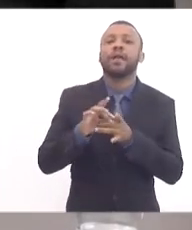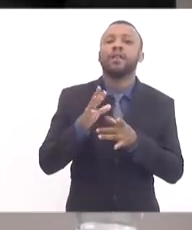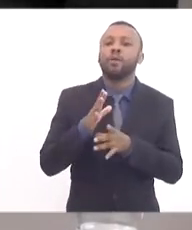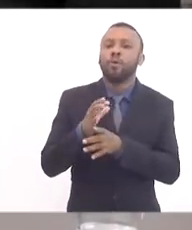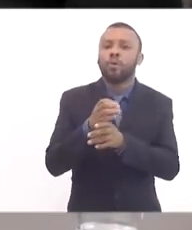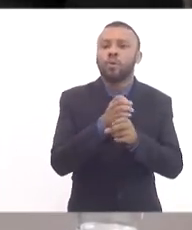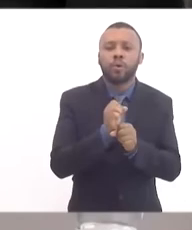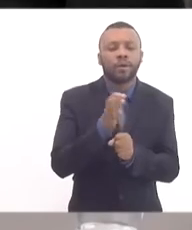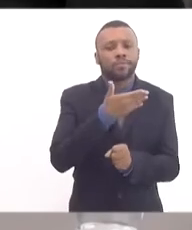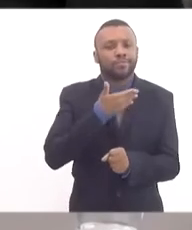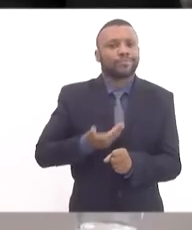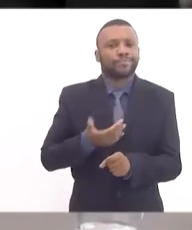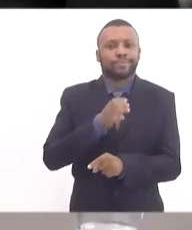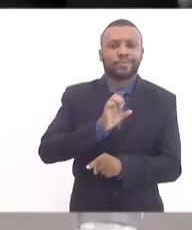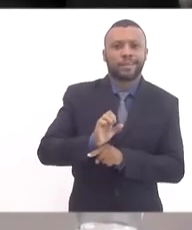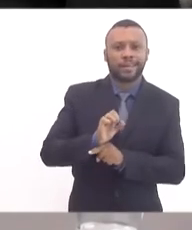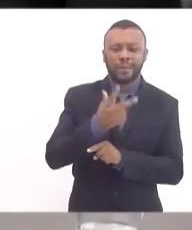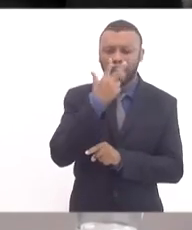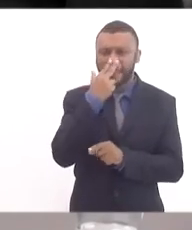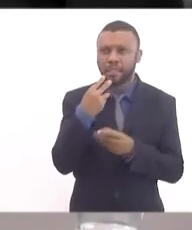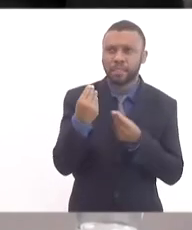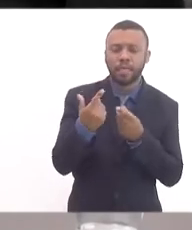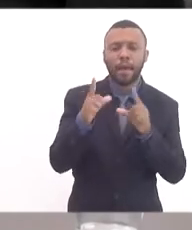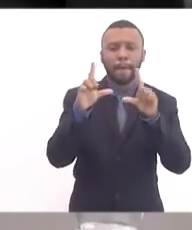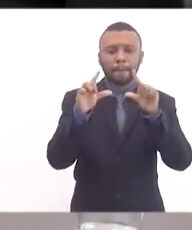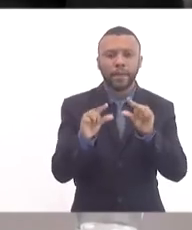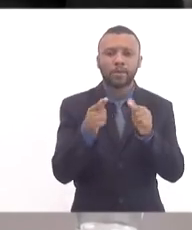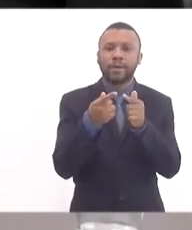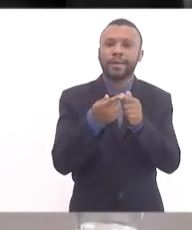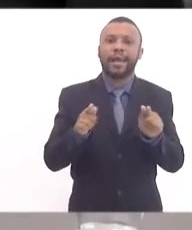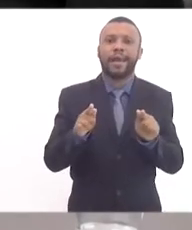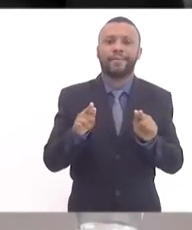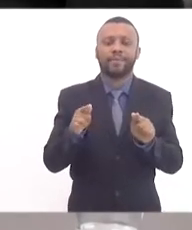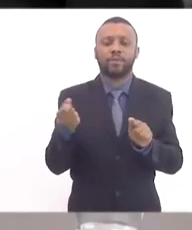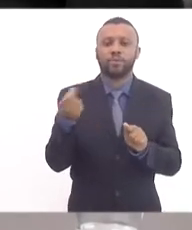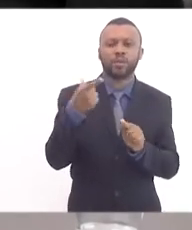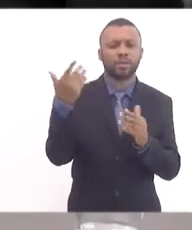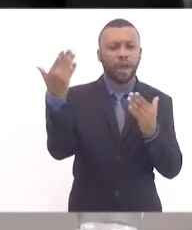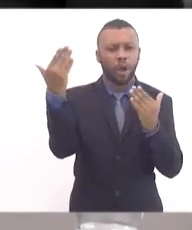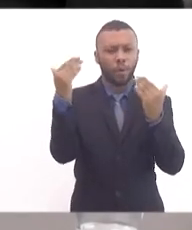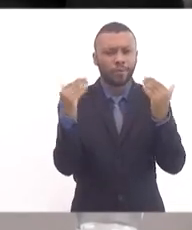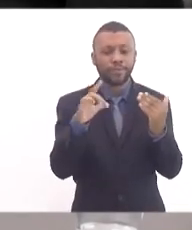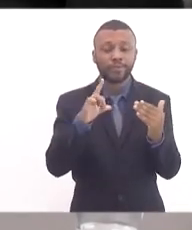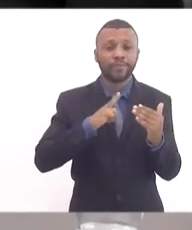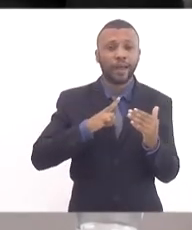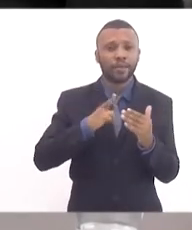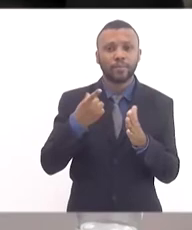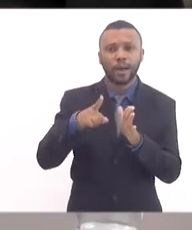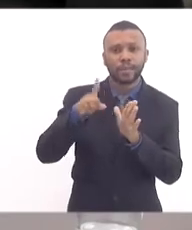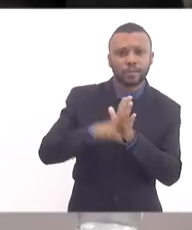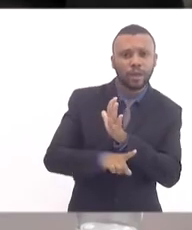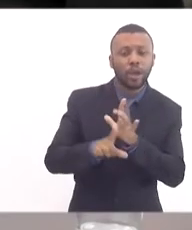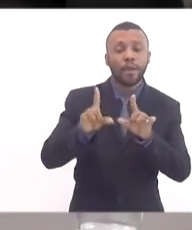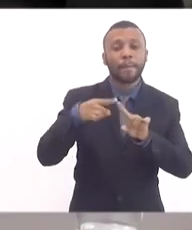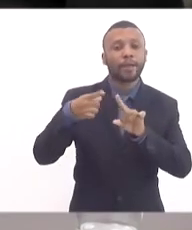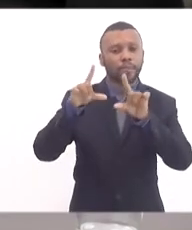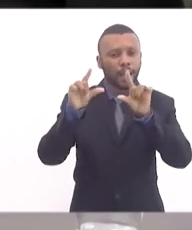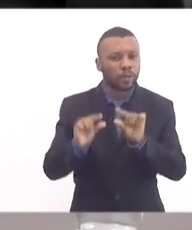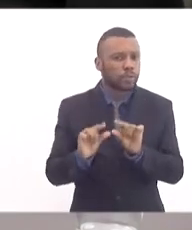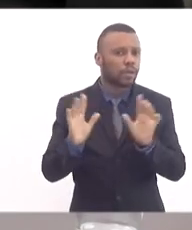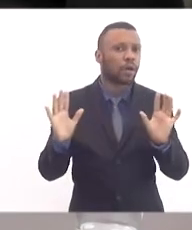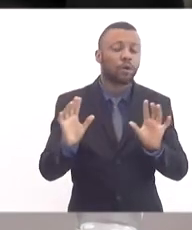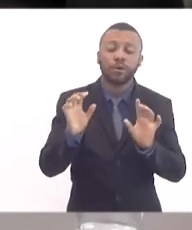copos resultado do Estado de uma forma muito menos grave do Que Se nós estivéssemos diante de uma realização uma redução de base de cálculo